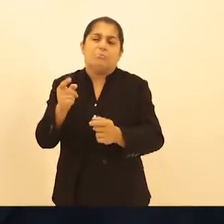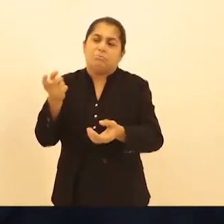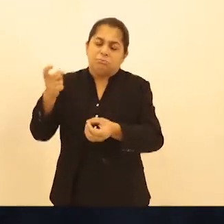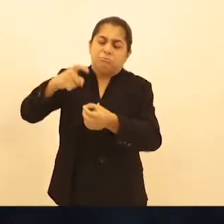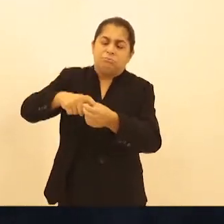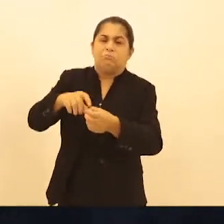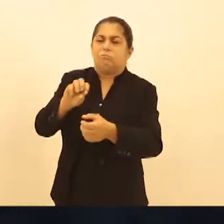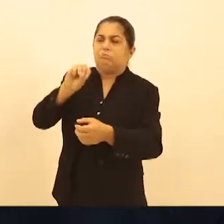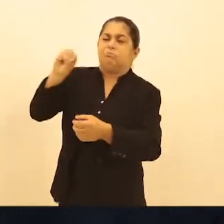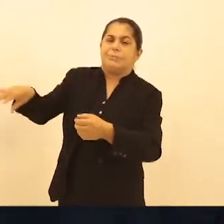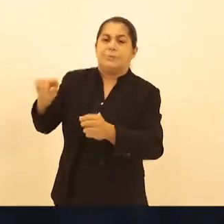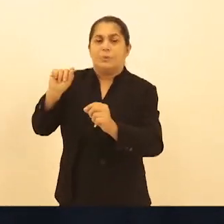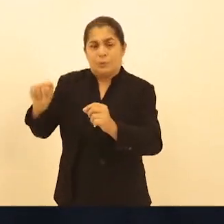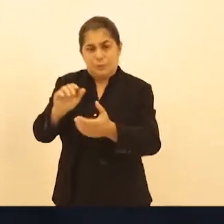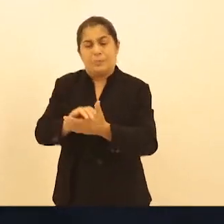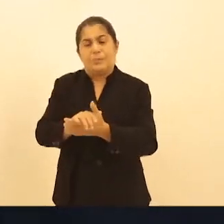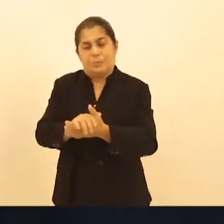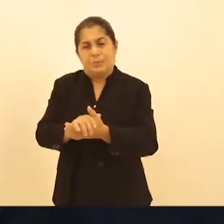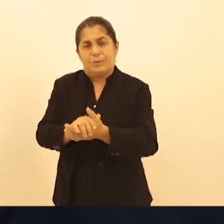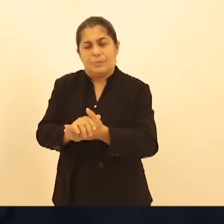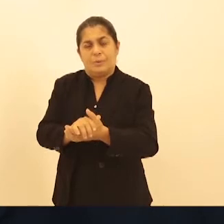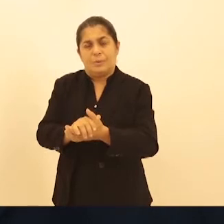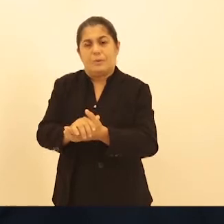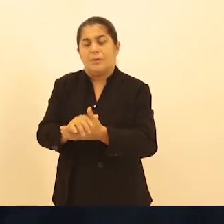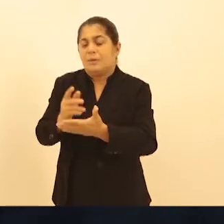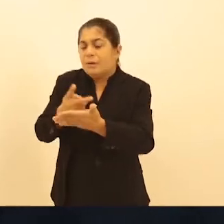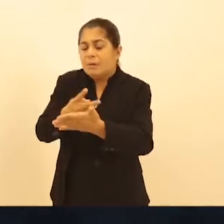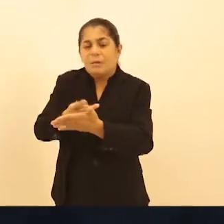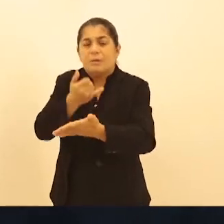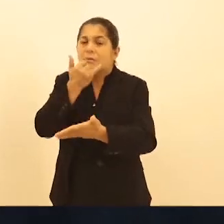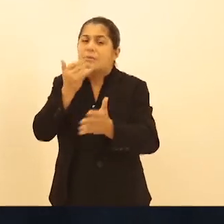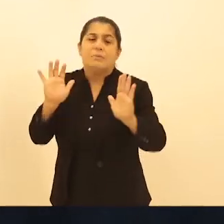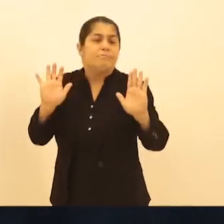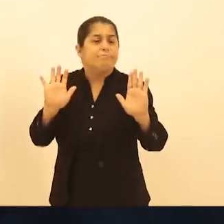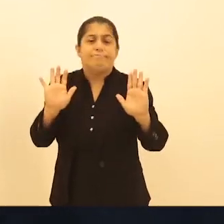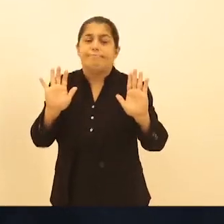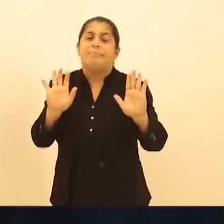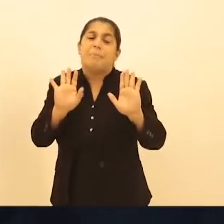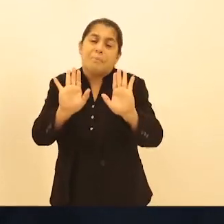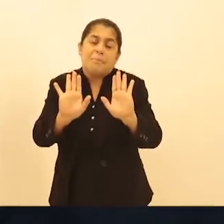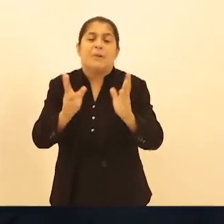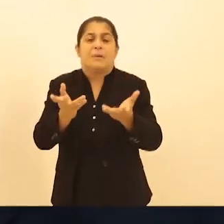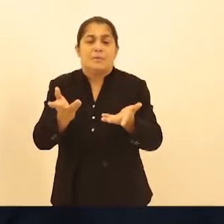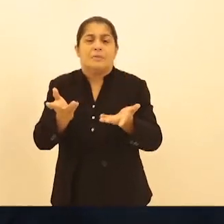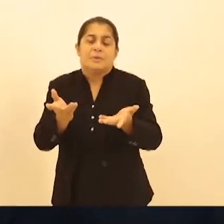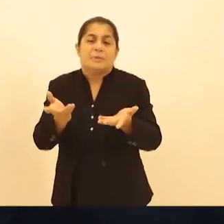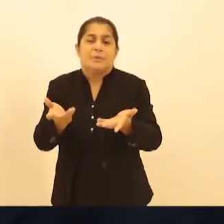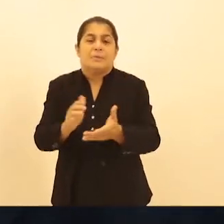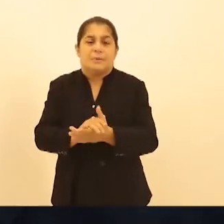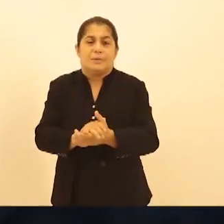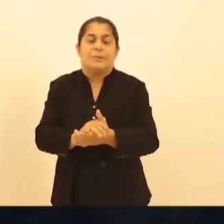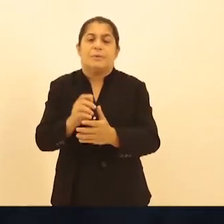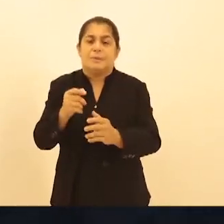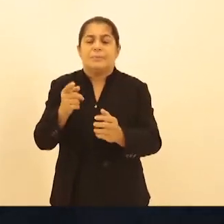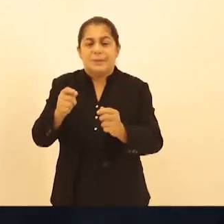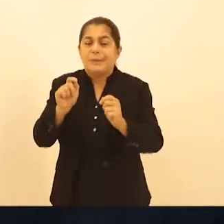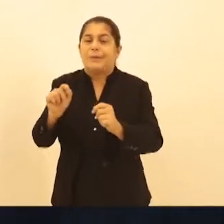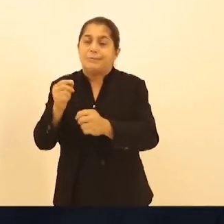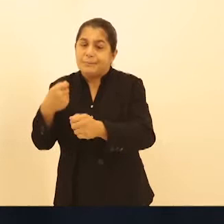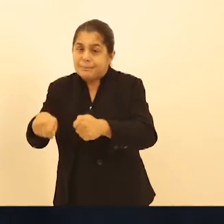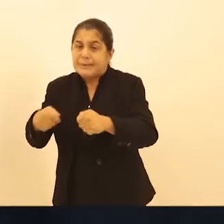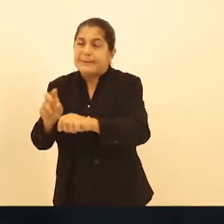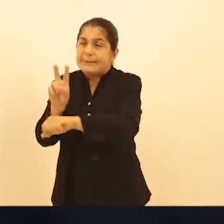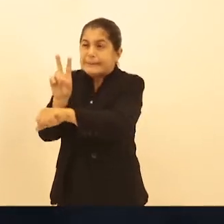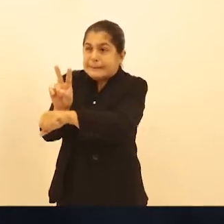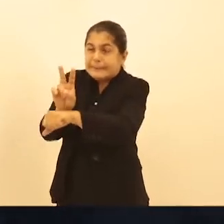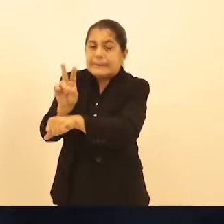dificuldade de não ter essa essa essas ações são mais pontuais ea responsabilidade não cabe